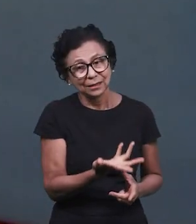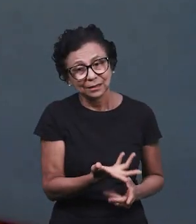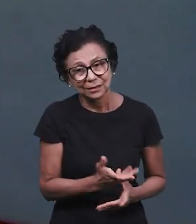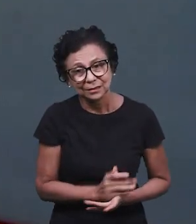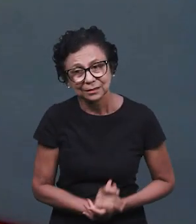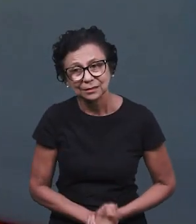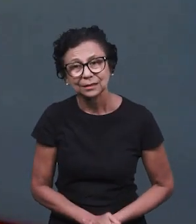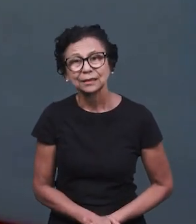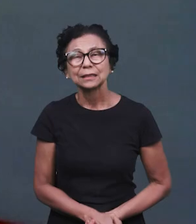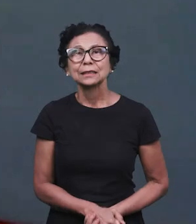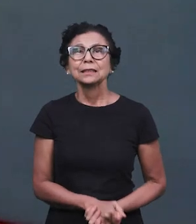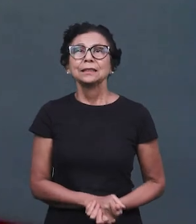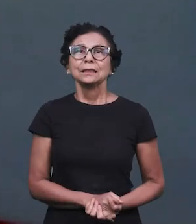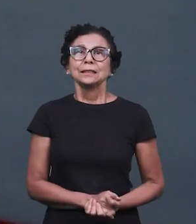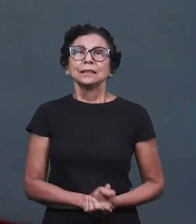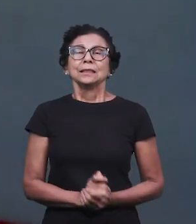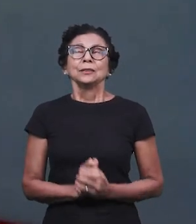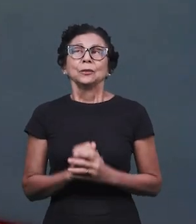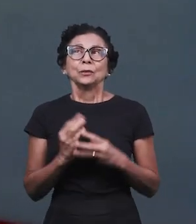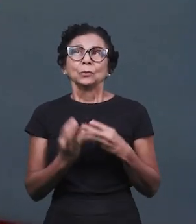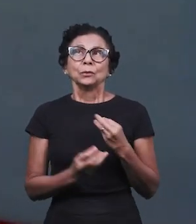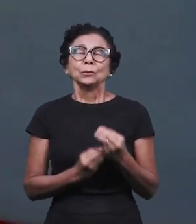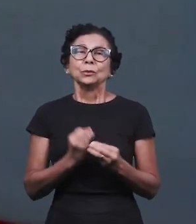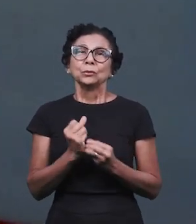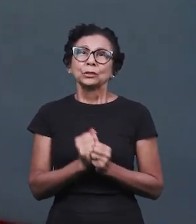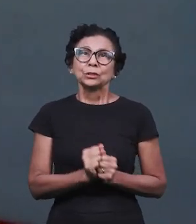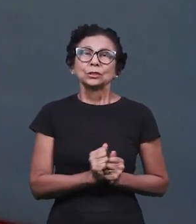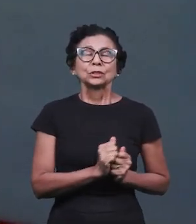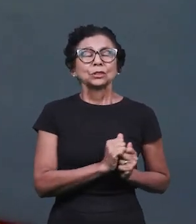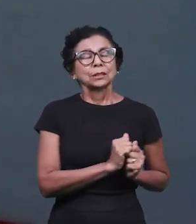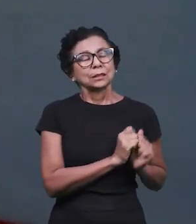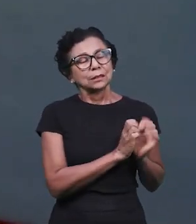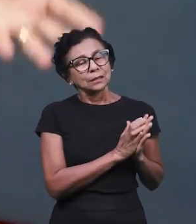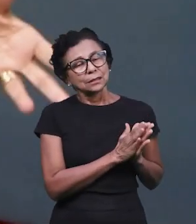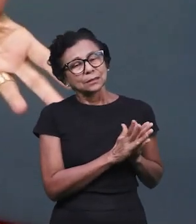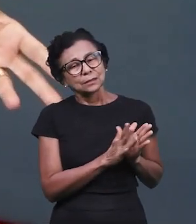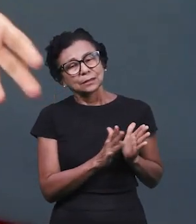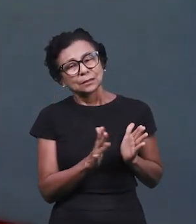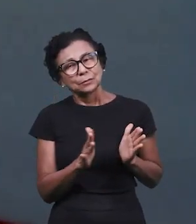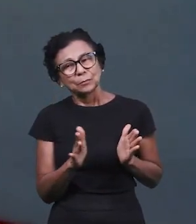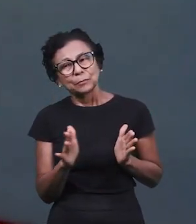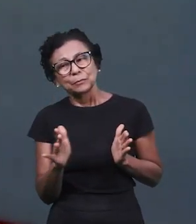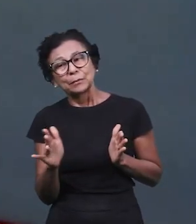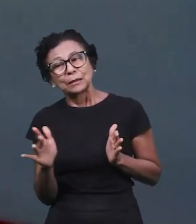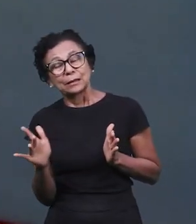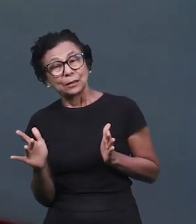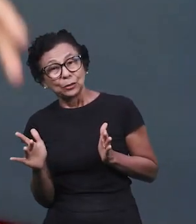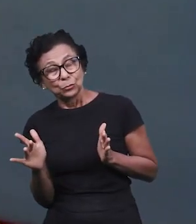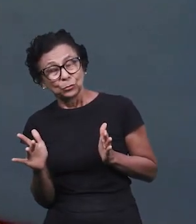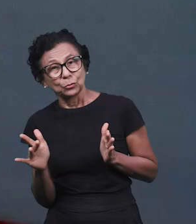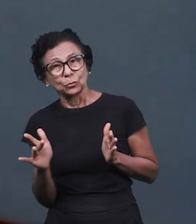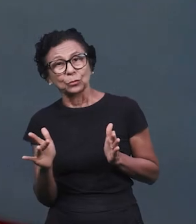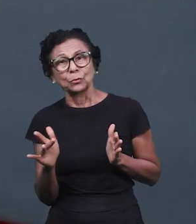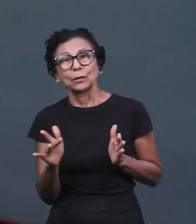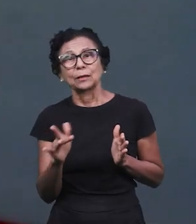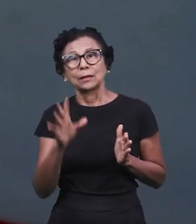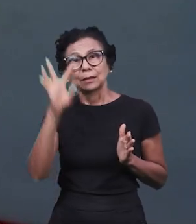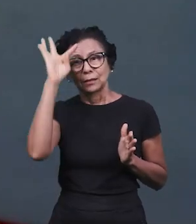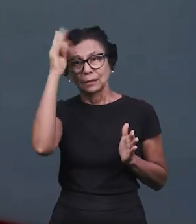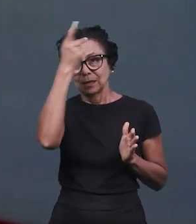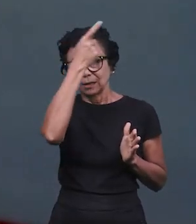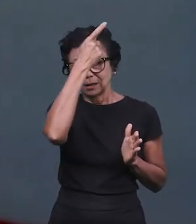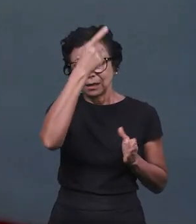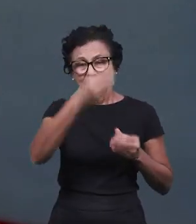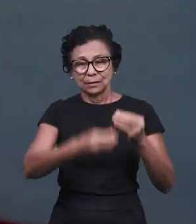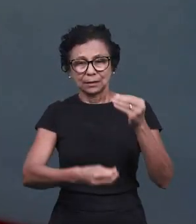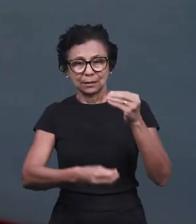de todas as morbidades, né? Porque não é só o TDAH, agora você está ansioso, agora você está